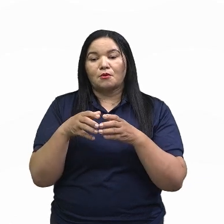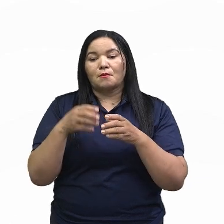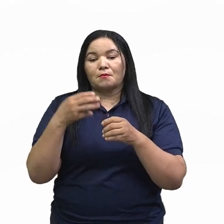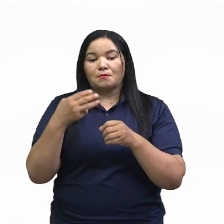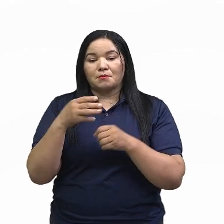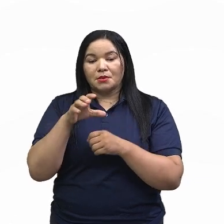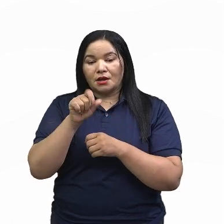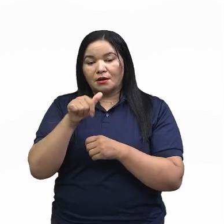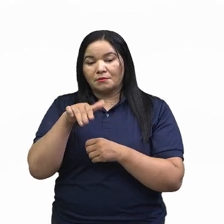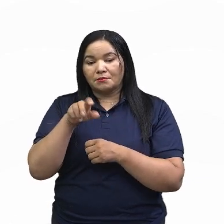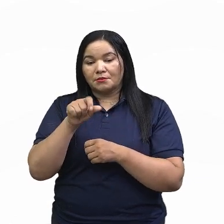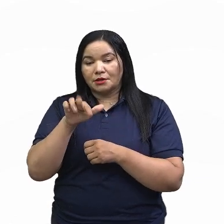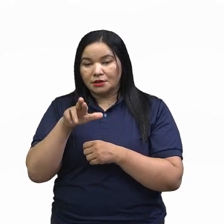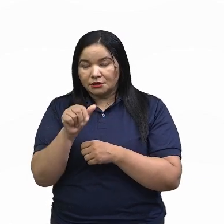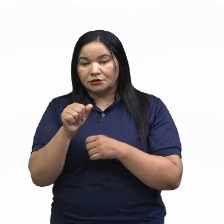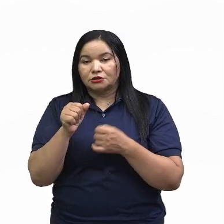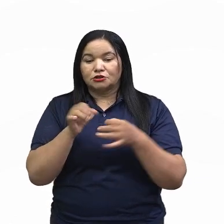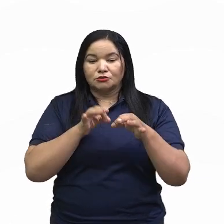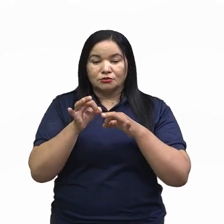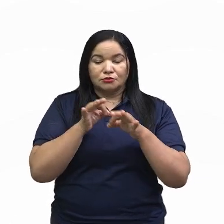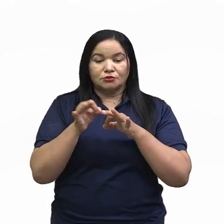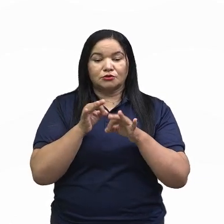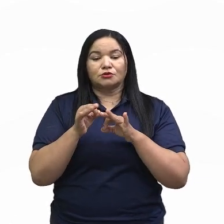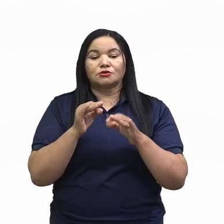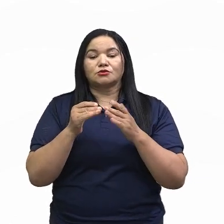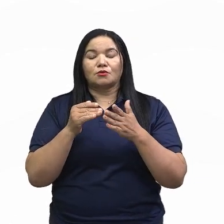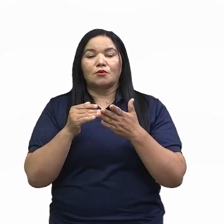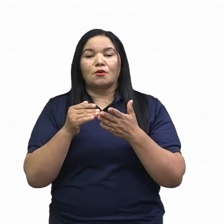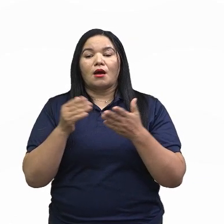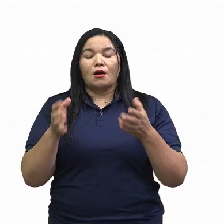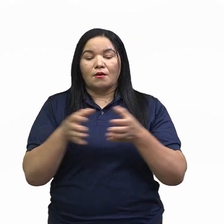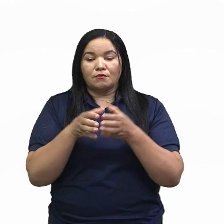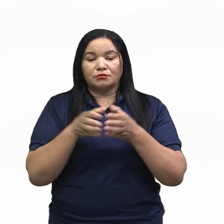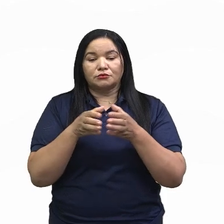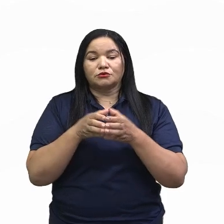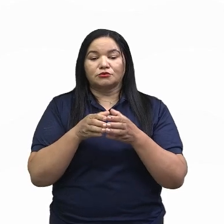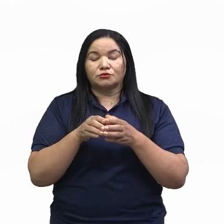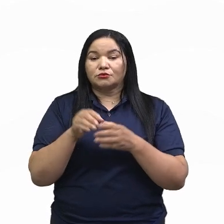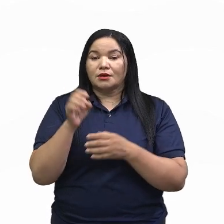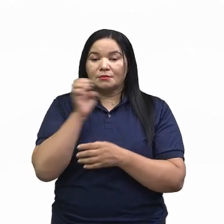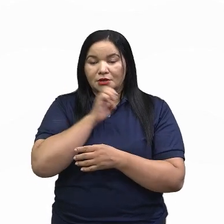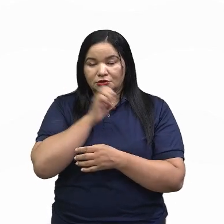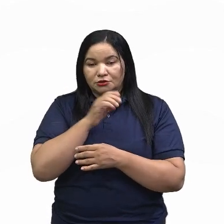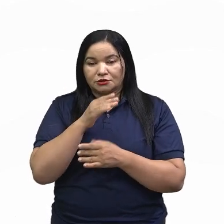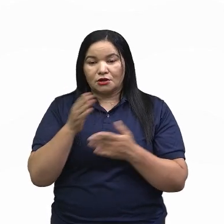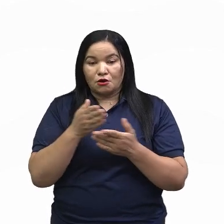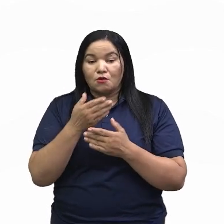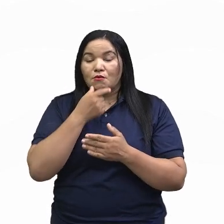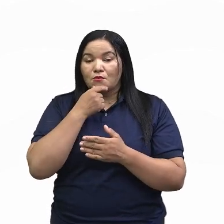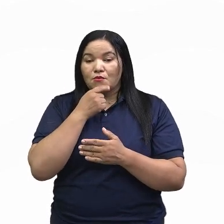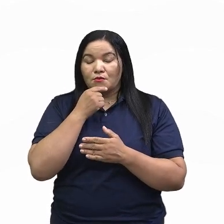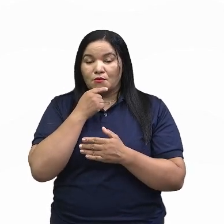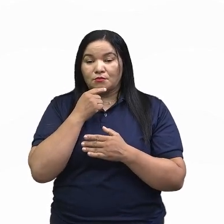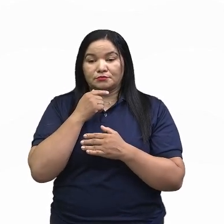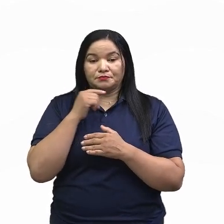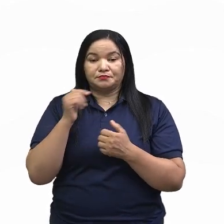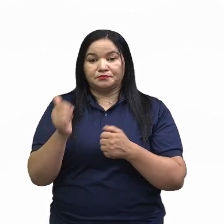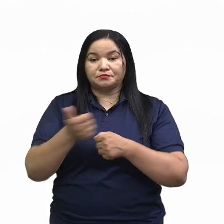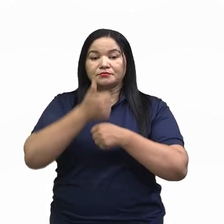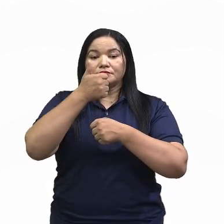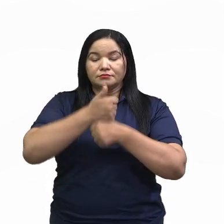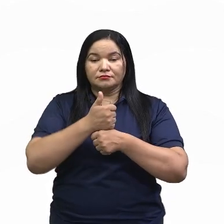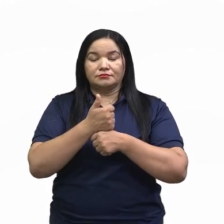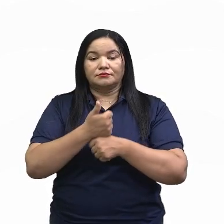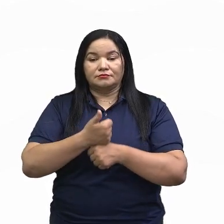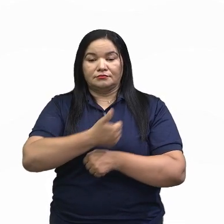e institui um regime de emergência. Então, o Vargas ele chega ao poder em 1930